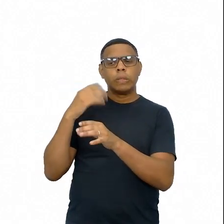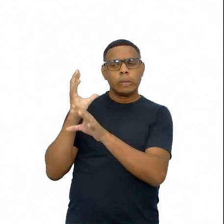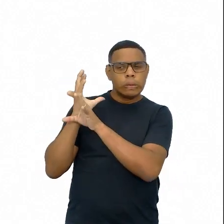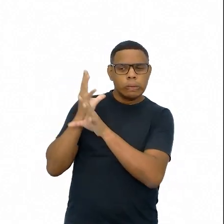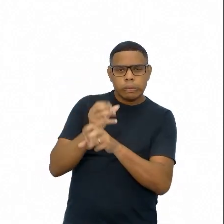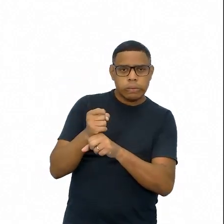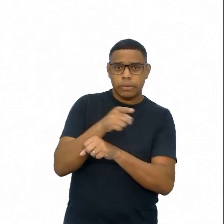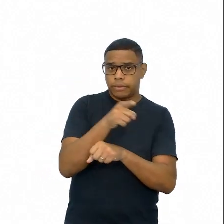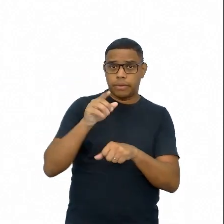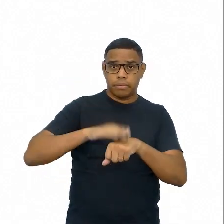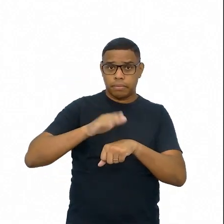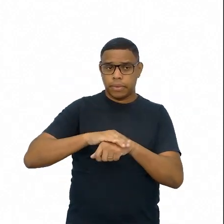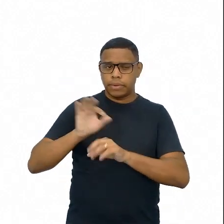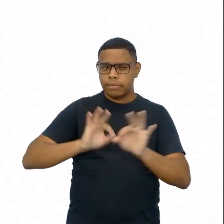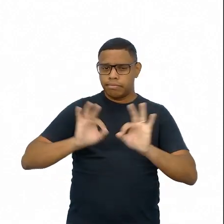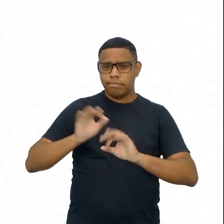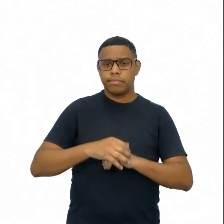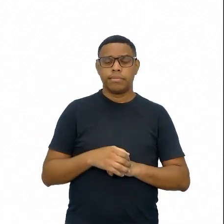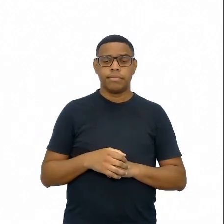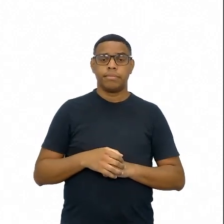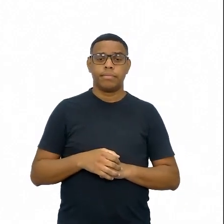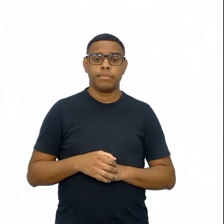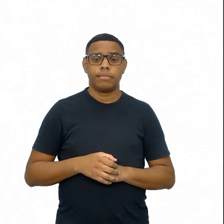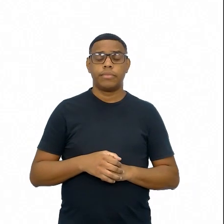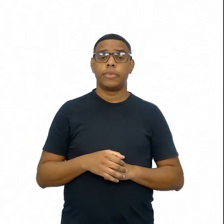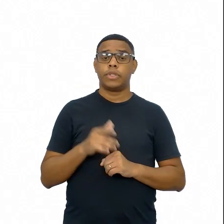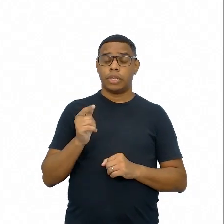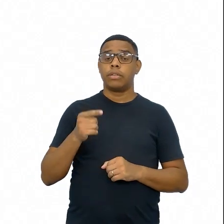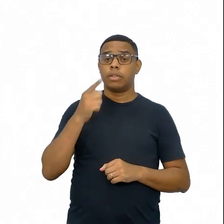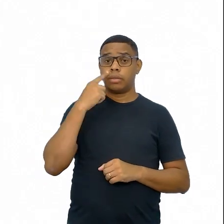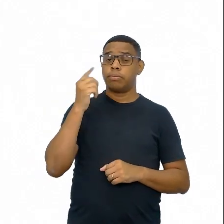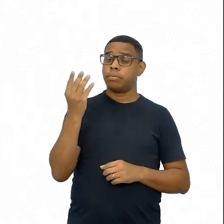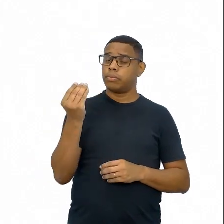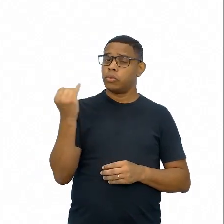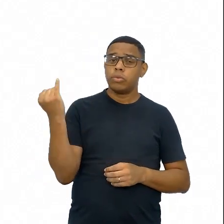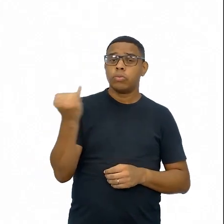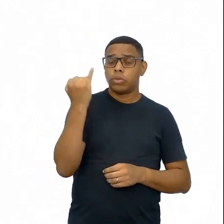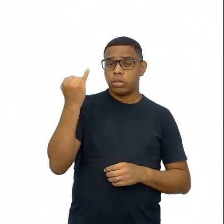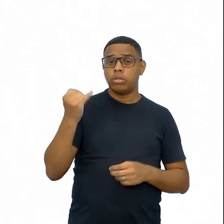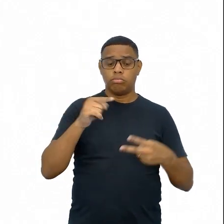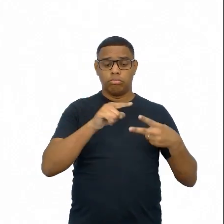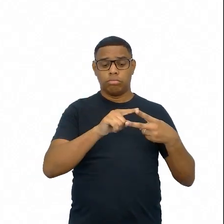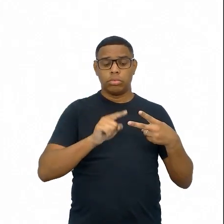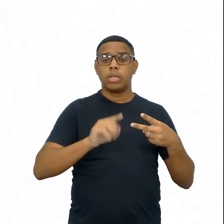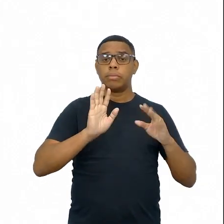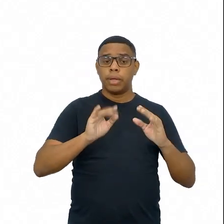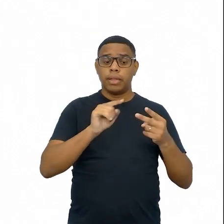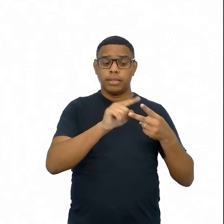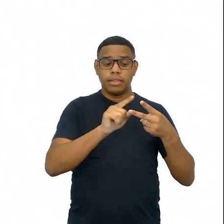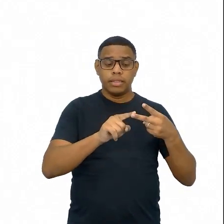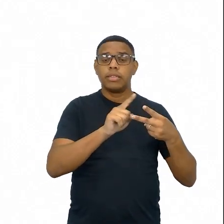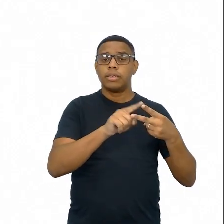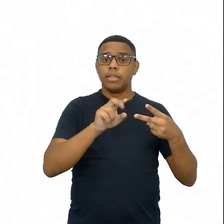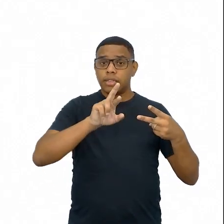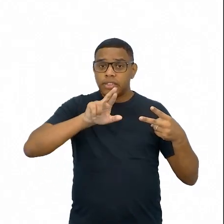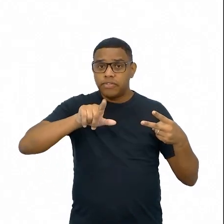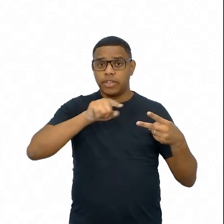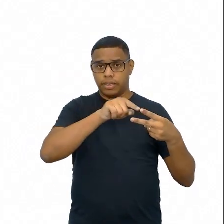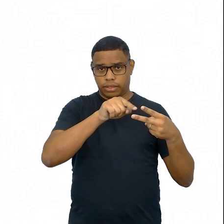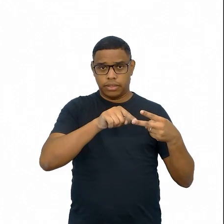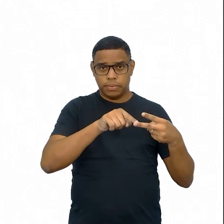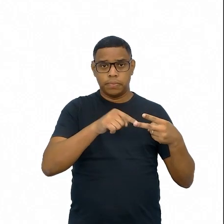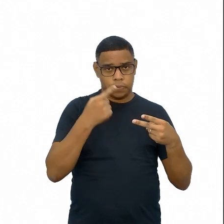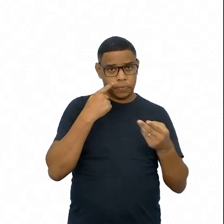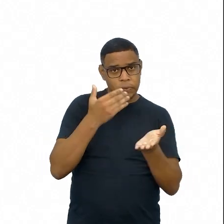aí por vocês, né? E as duas, elas são bastante importantes, mas cada uma cumpre uma função diferente.